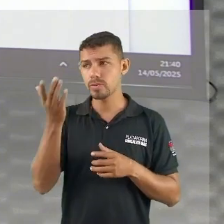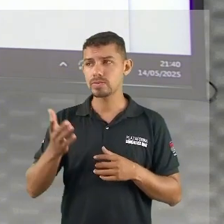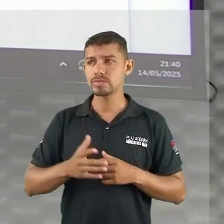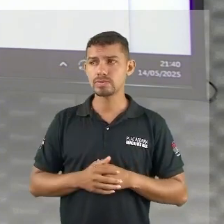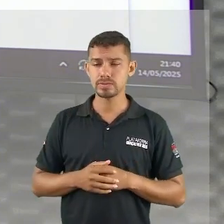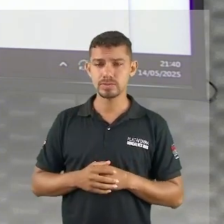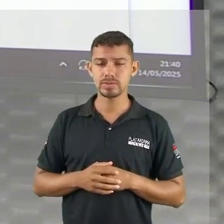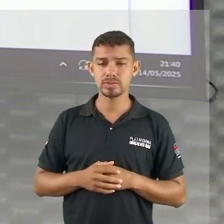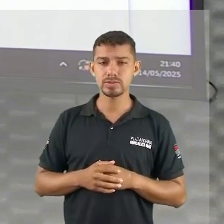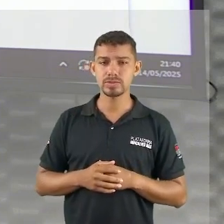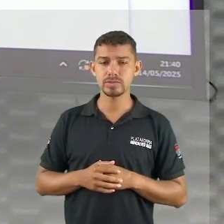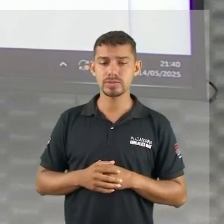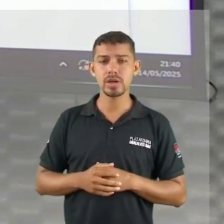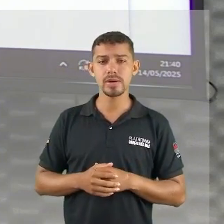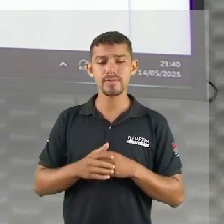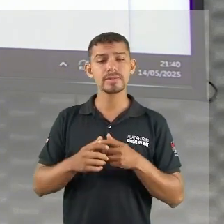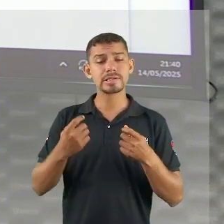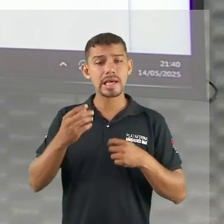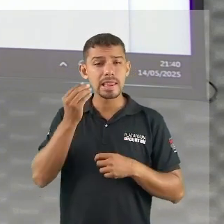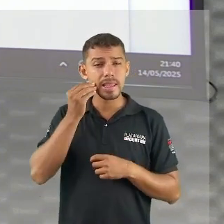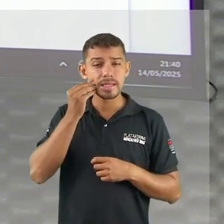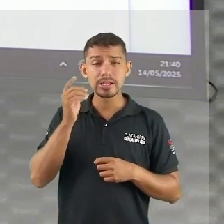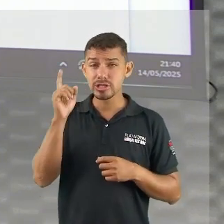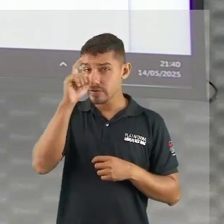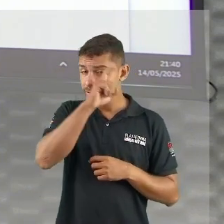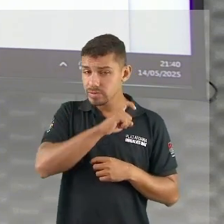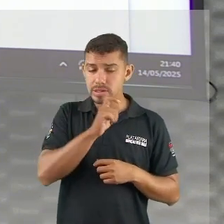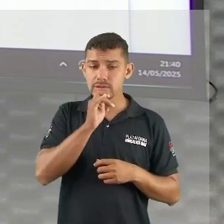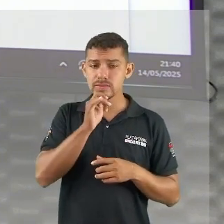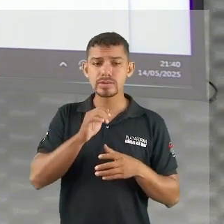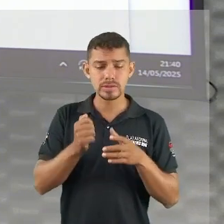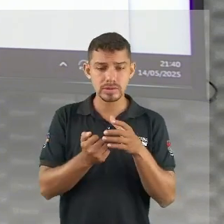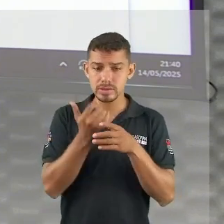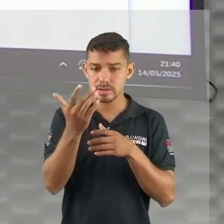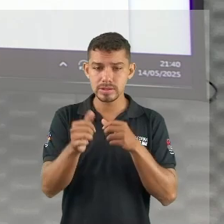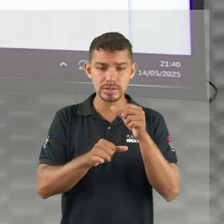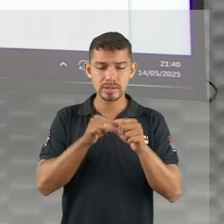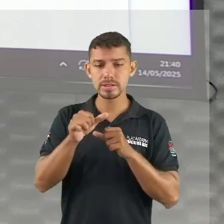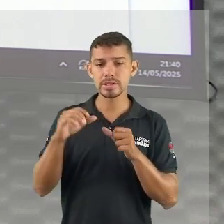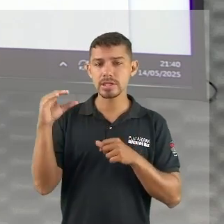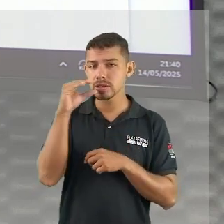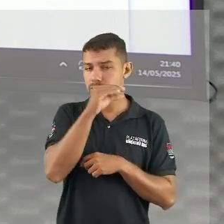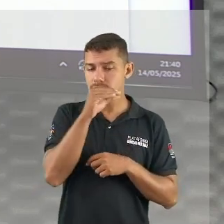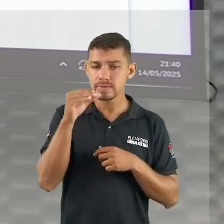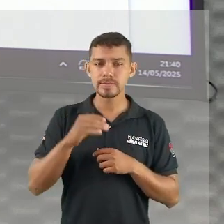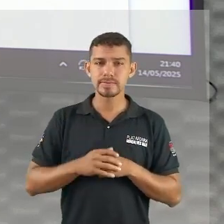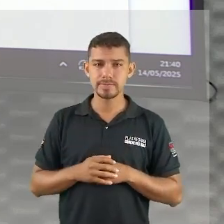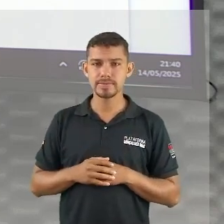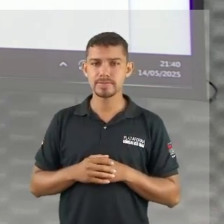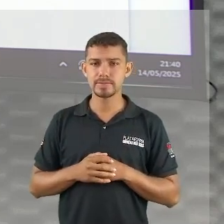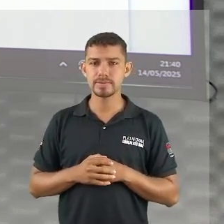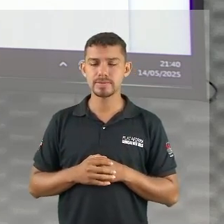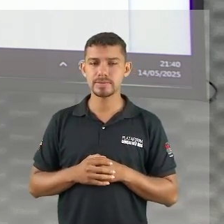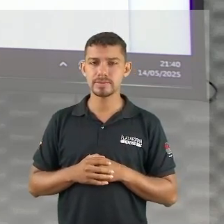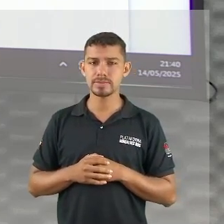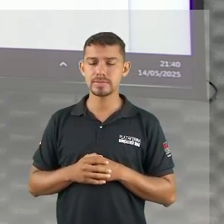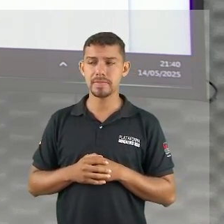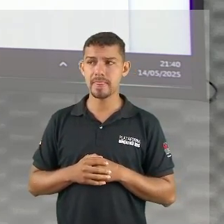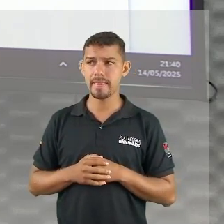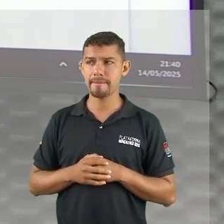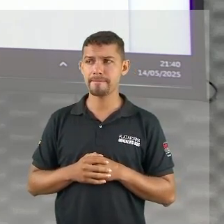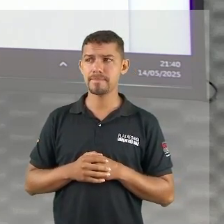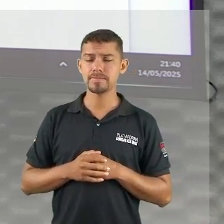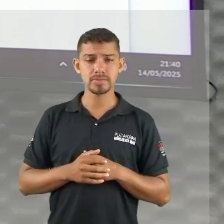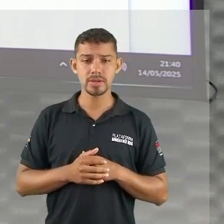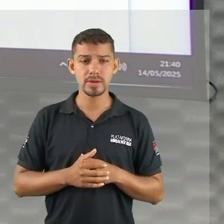calor. Então a garrafa térmica ela tenta dificultar essa transferência de calor, dentro para fora ou de fora para dentro, tá?